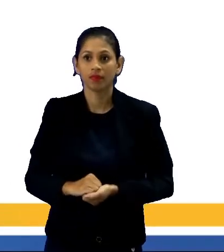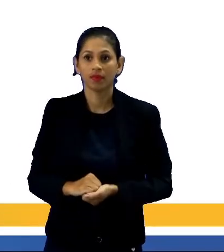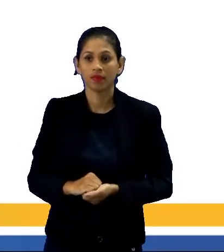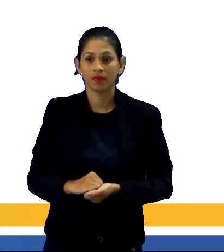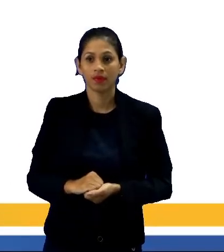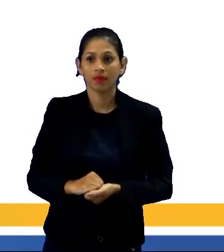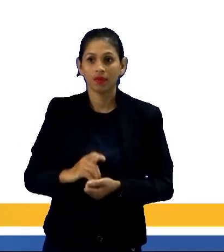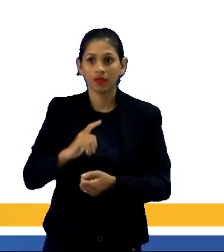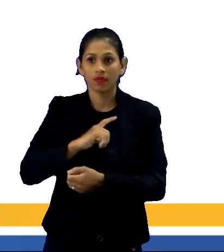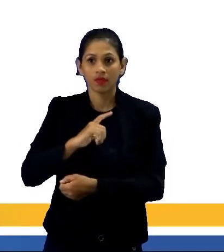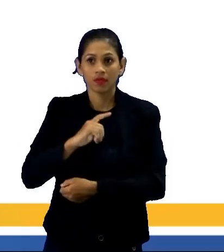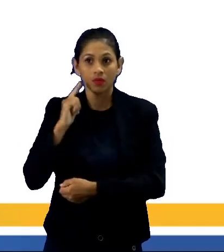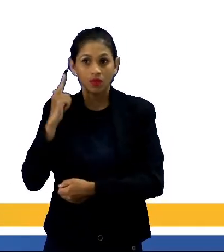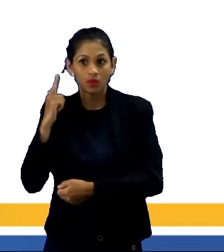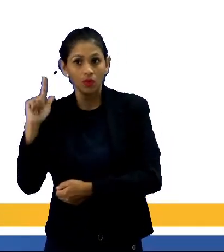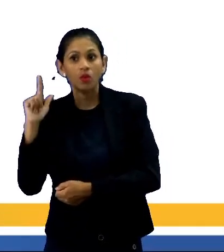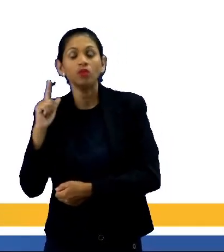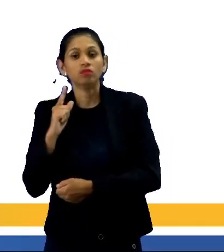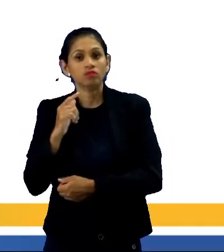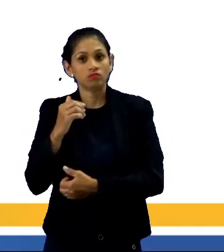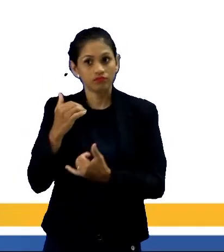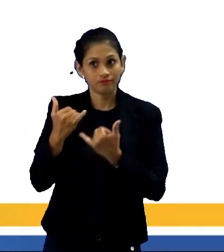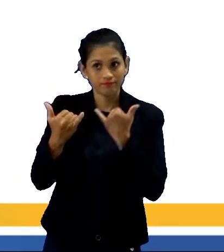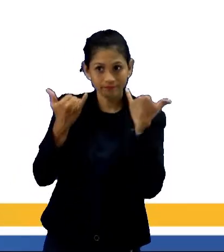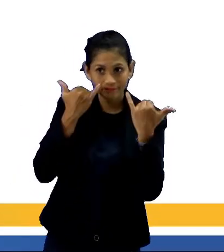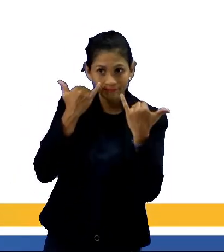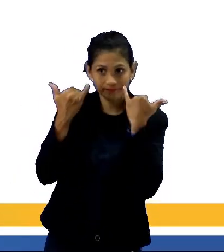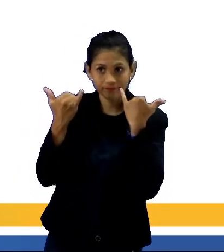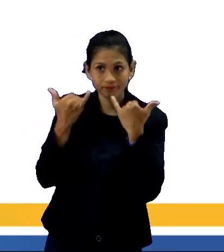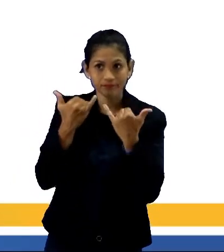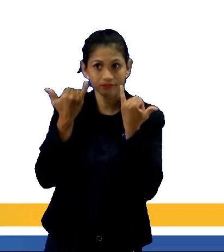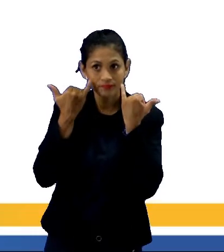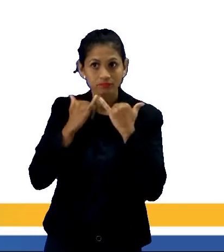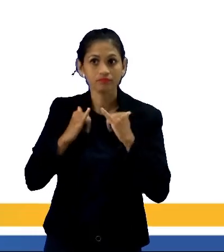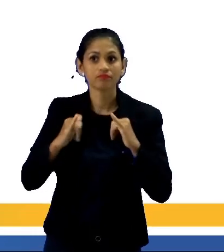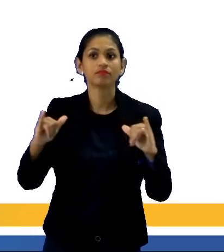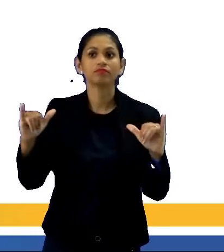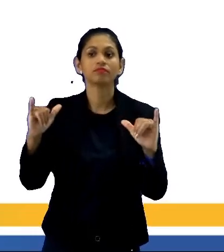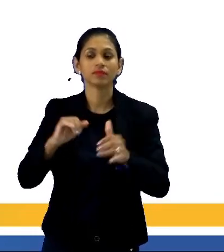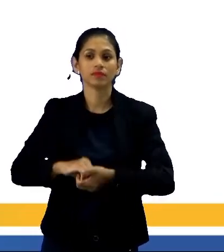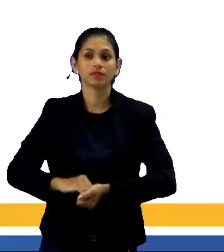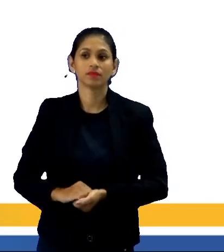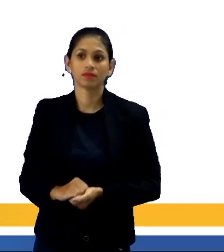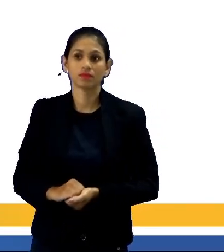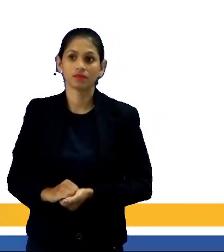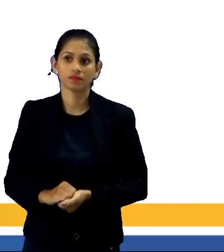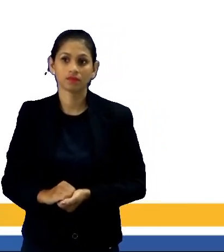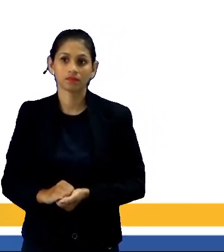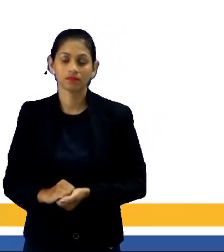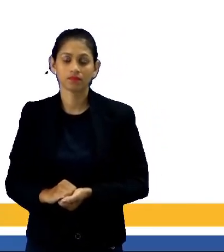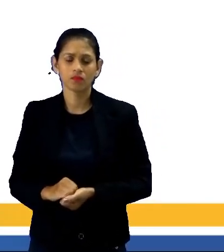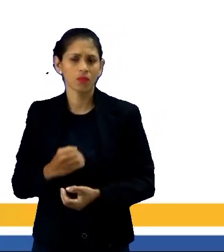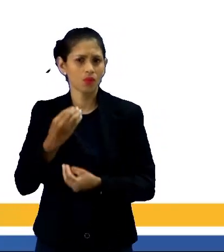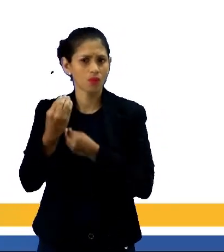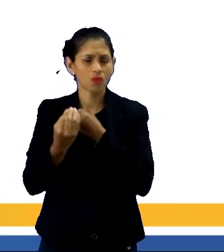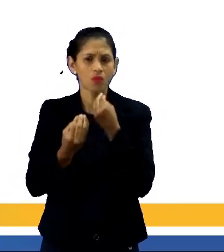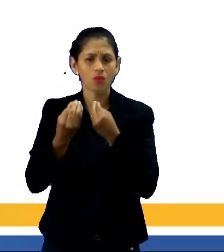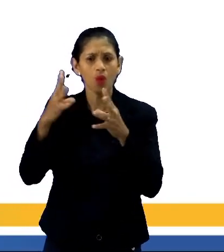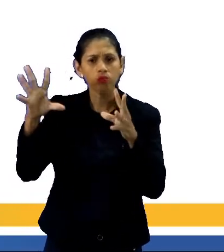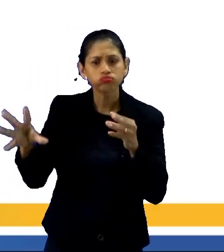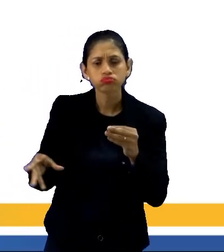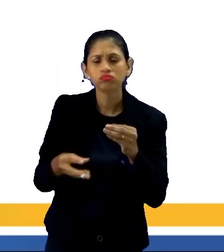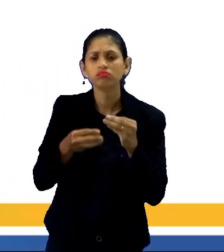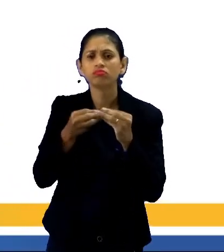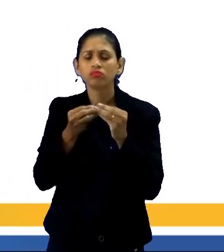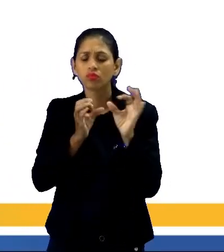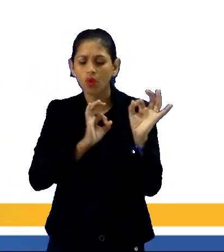publicitária para vocês e a gente vai falar aqui rapidinho sobre esses elementos do anúncio publicitário. Como se constituem,